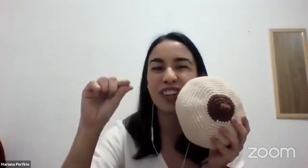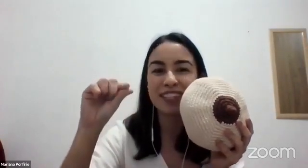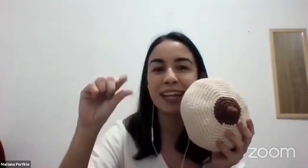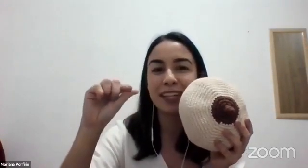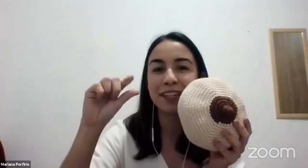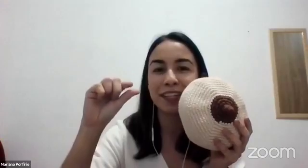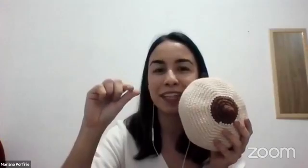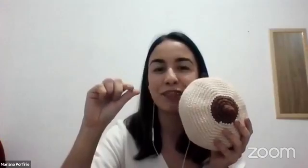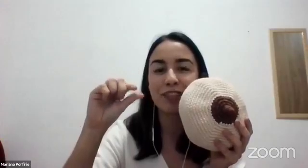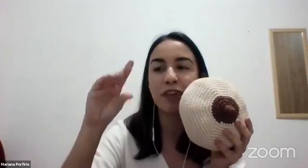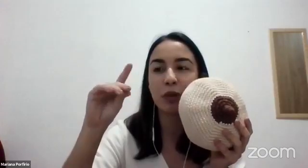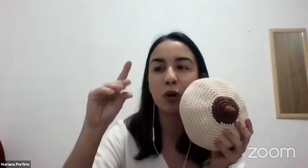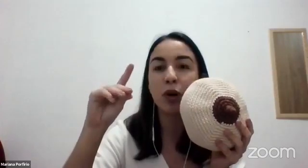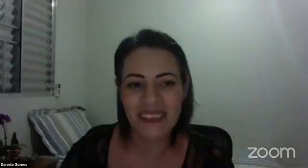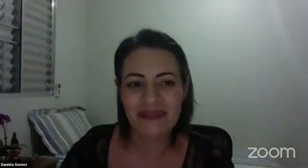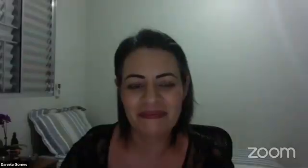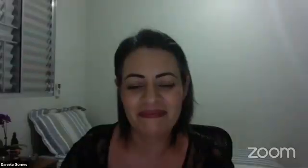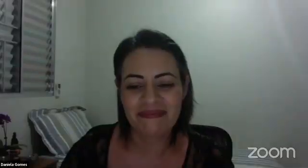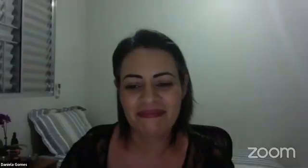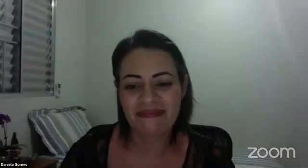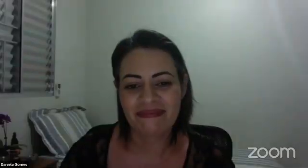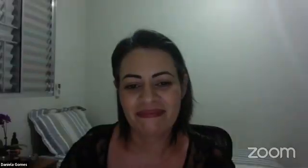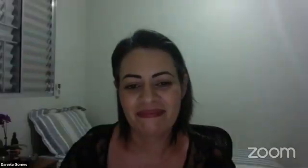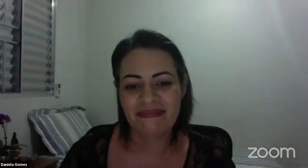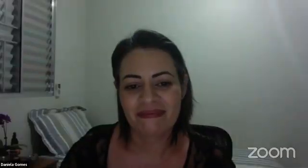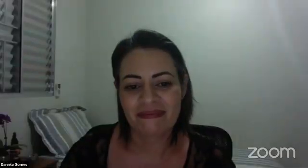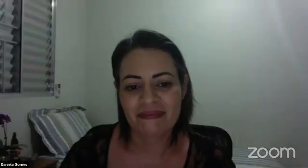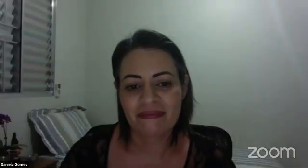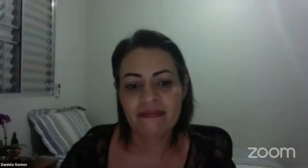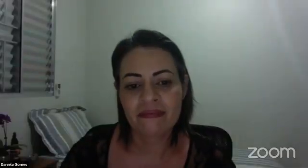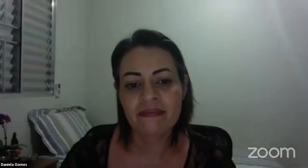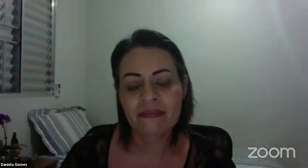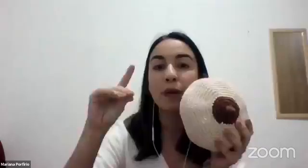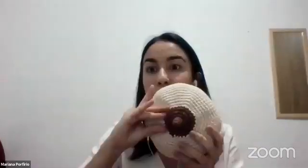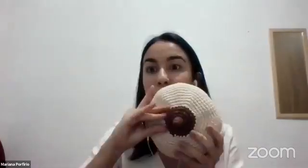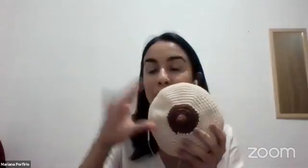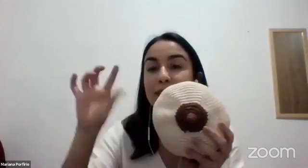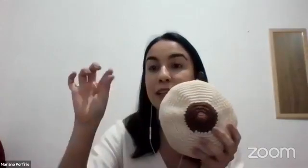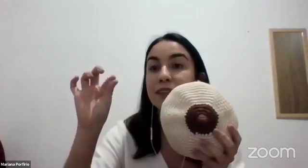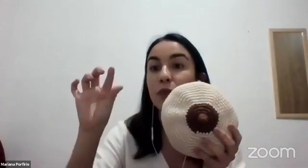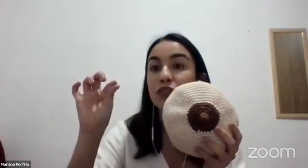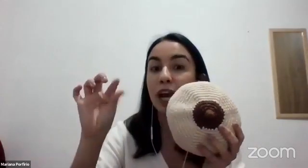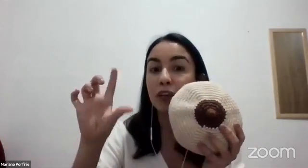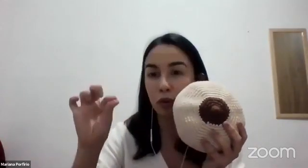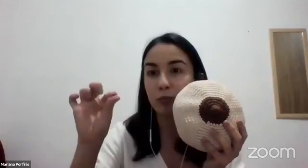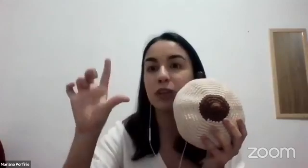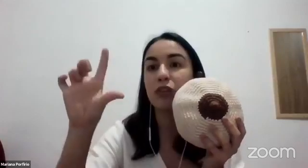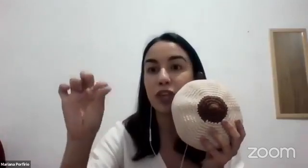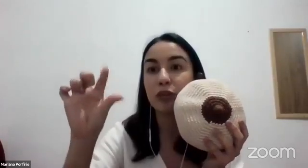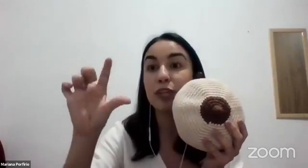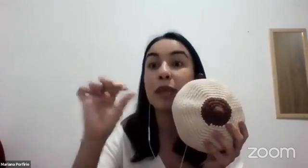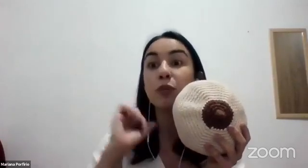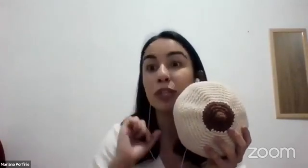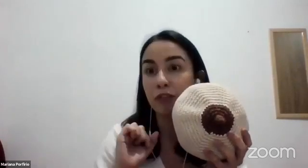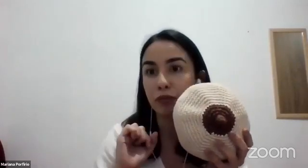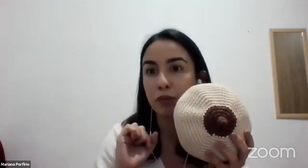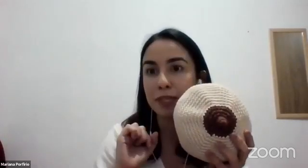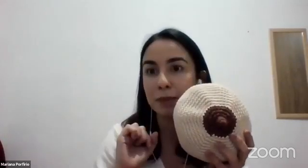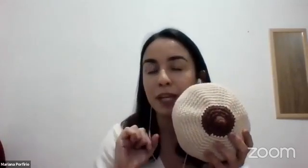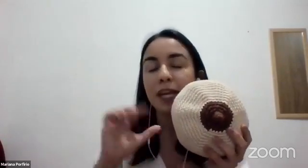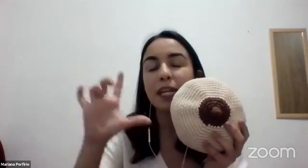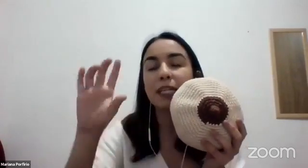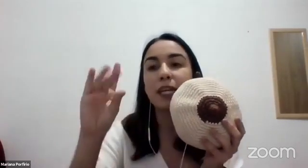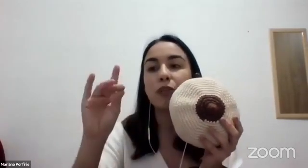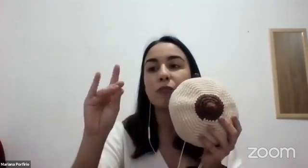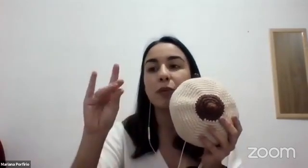sentem dores, né, Dani, que você falou, e aí usam os outros dedos, né, sem ser o indicador, porque o indicador tem muita